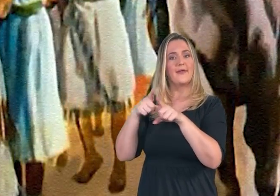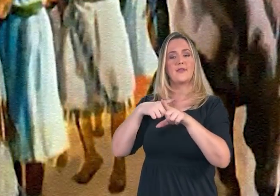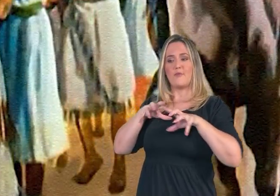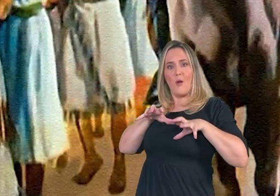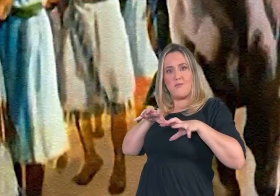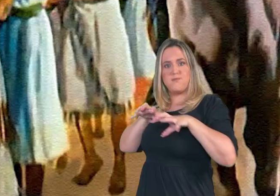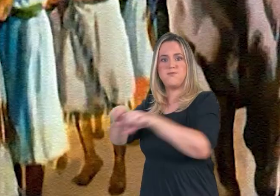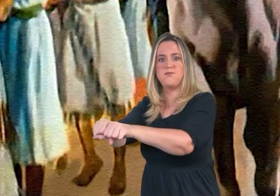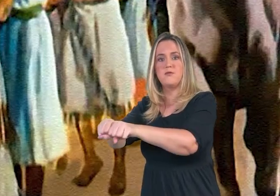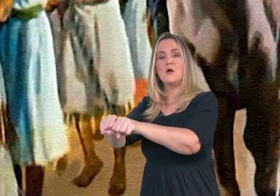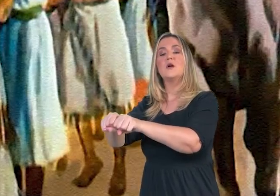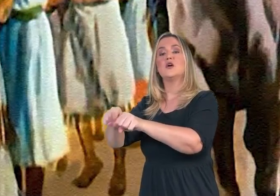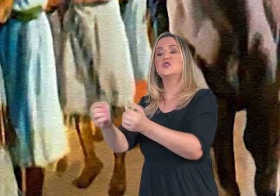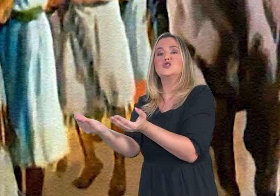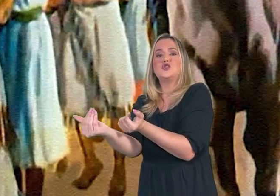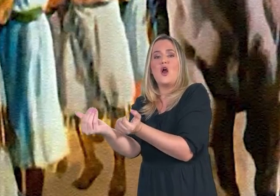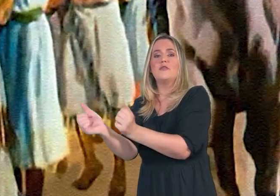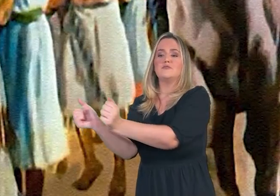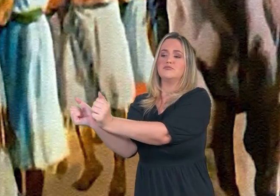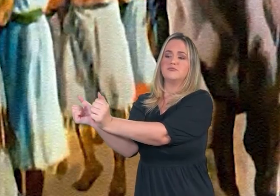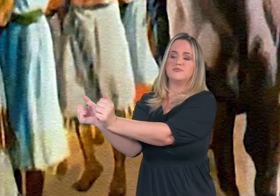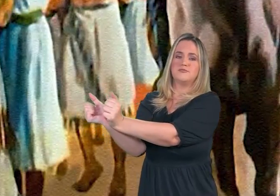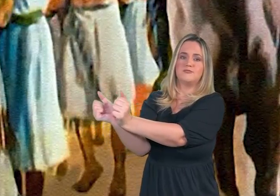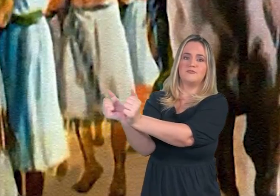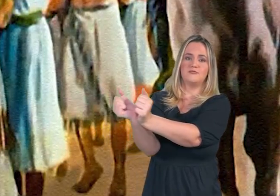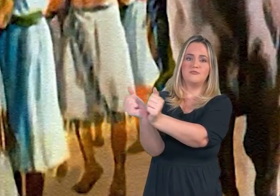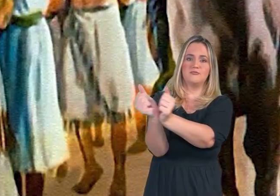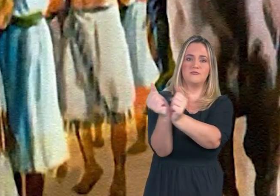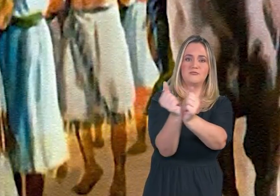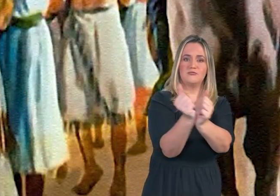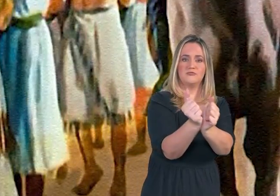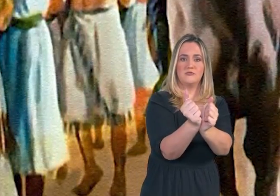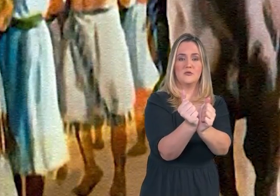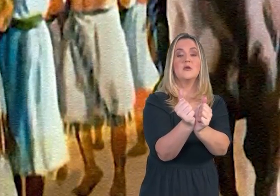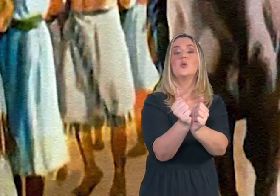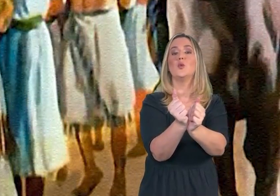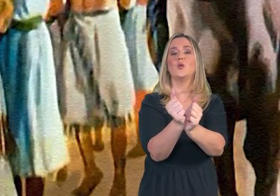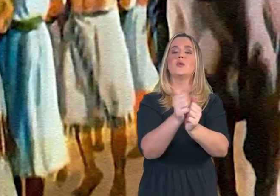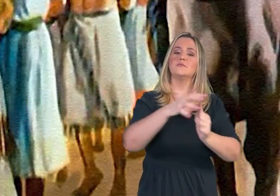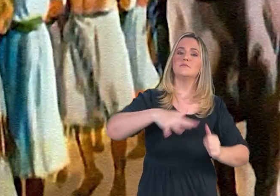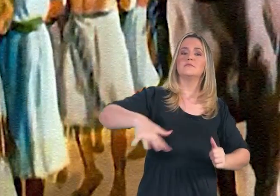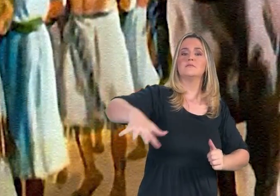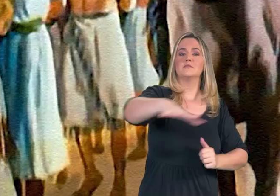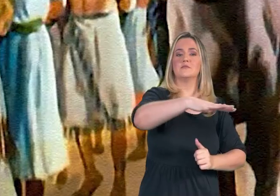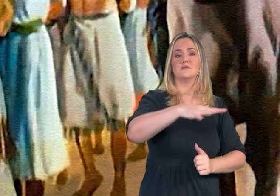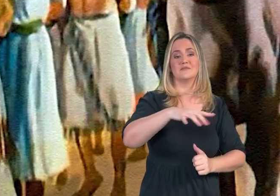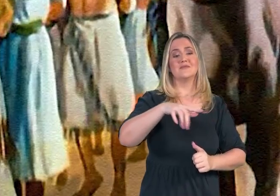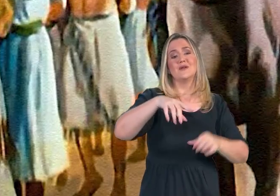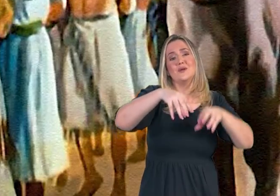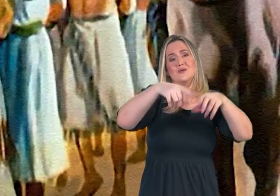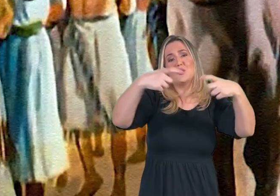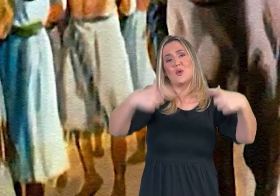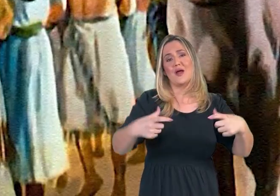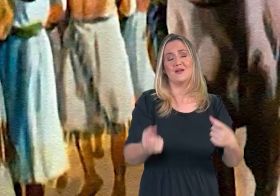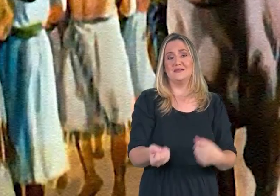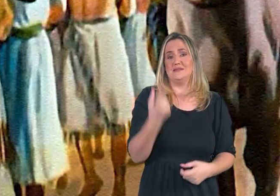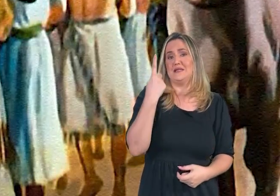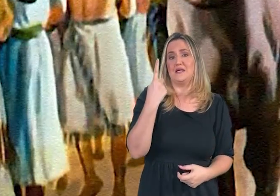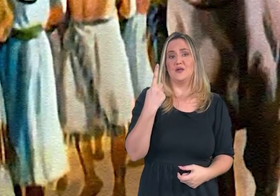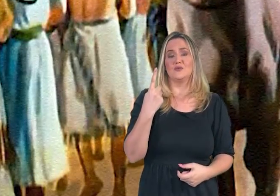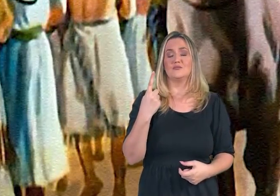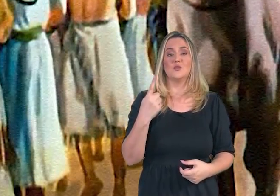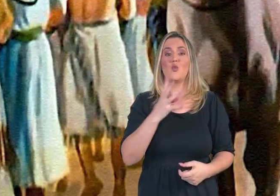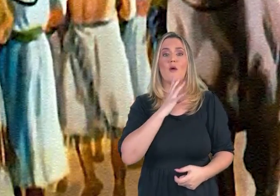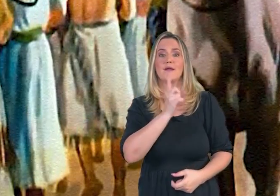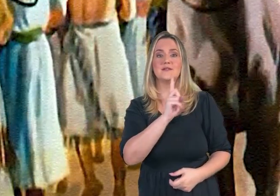sua sociedade e cultura e foram transportados contra sua vontade para uma terra estranha e desconhecida, uma terra que